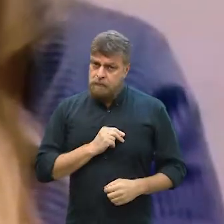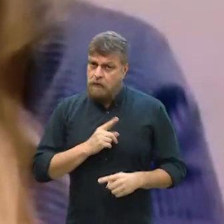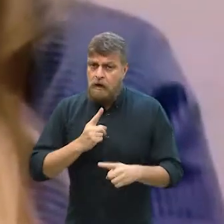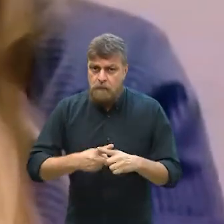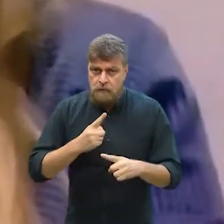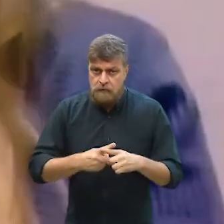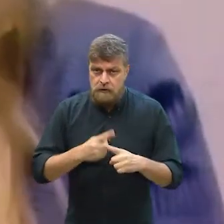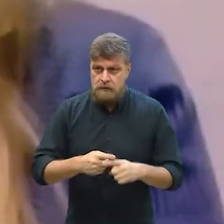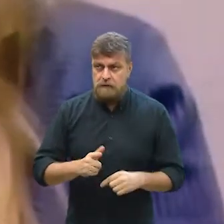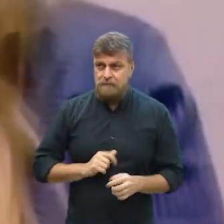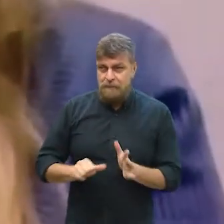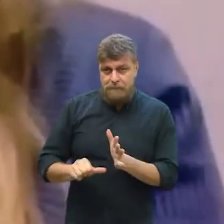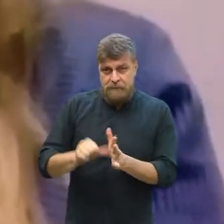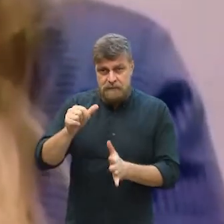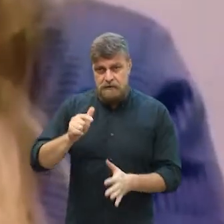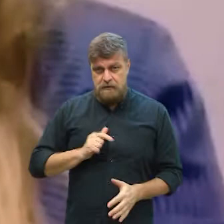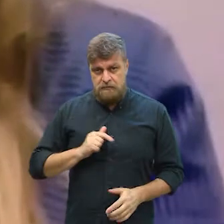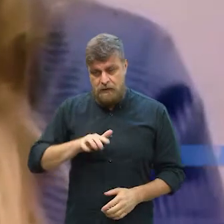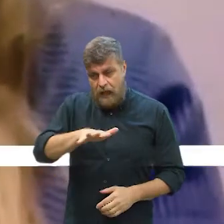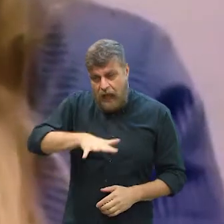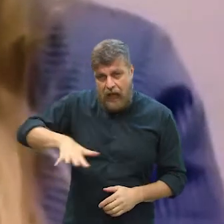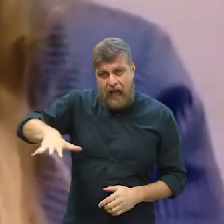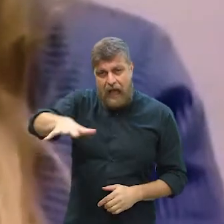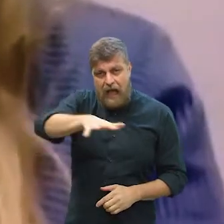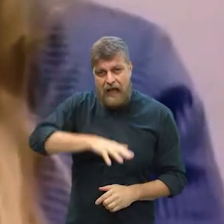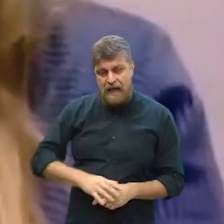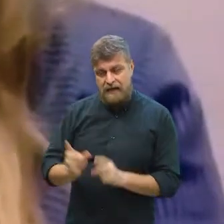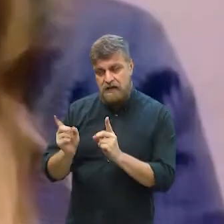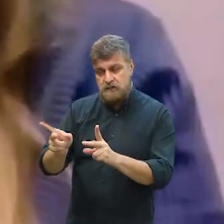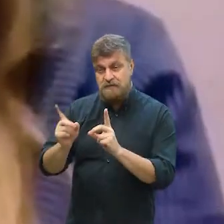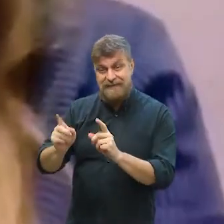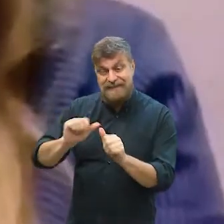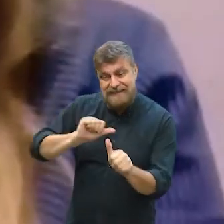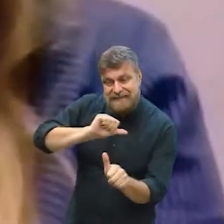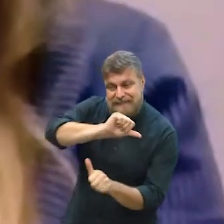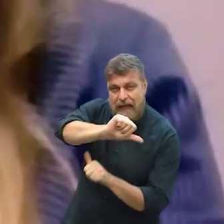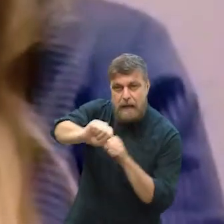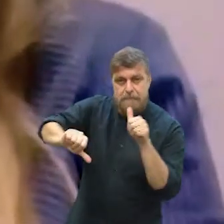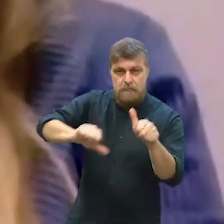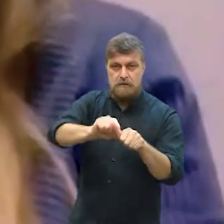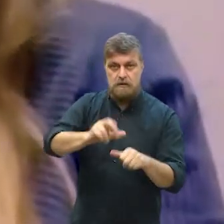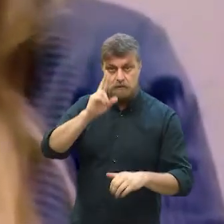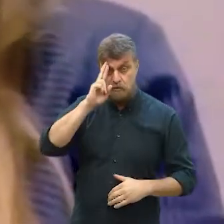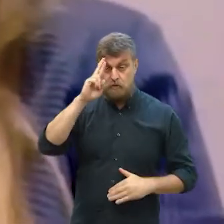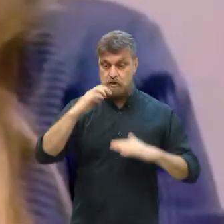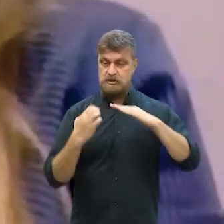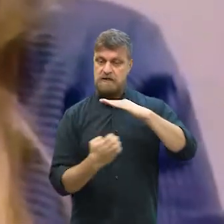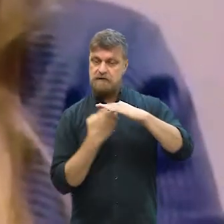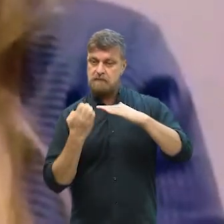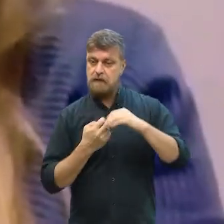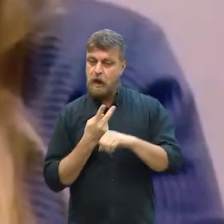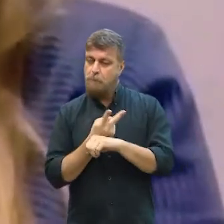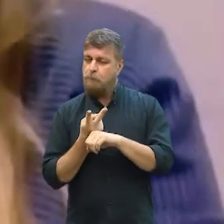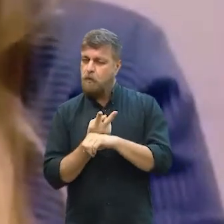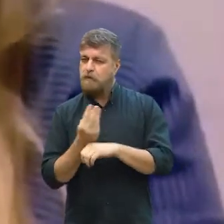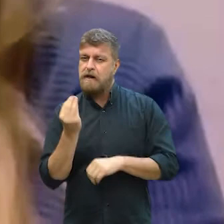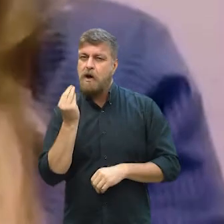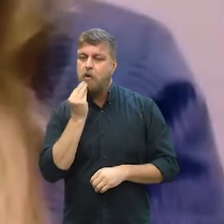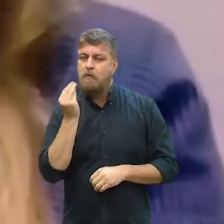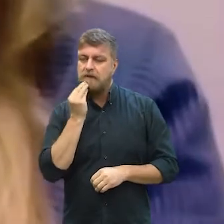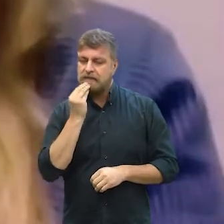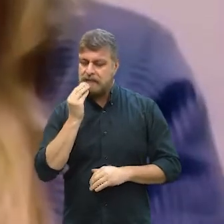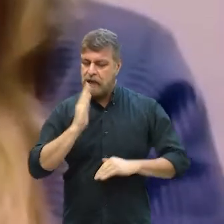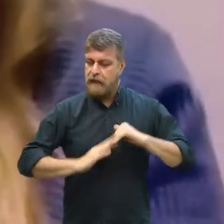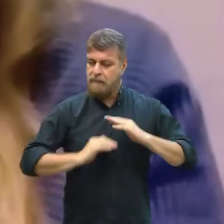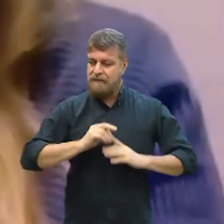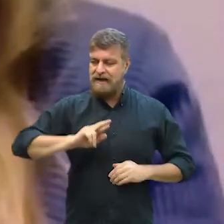quê, Mirna? Primeiramente, porque o mercado está mudando, né? Então, é muito importante que os empresários eles busquem oportunidades de